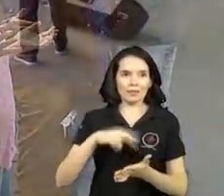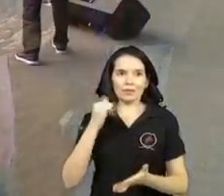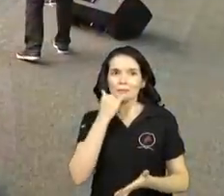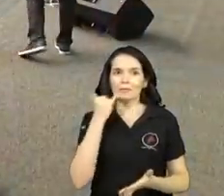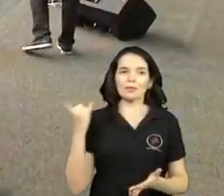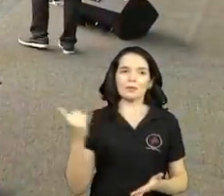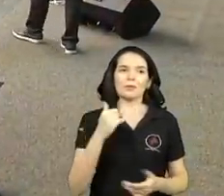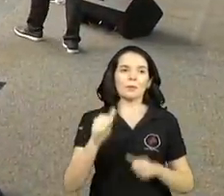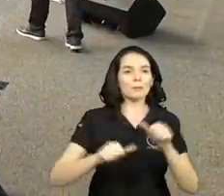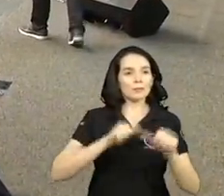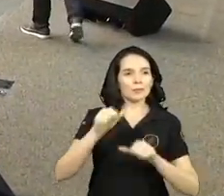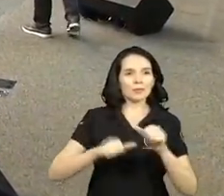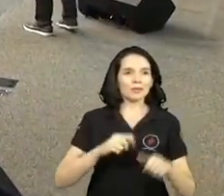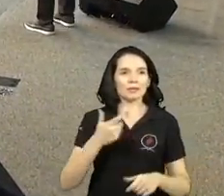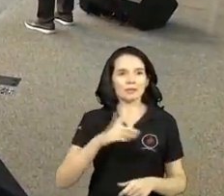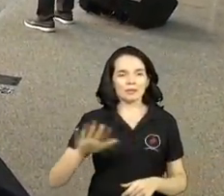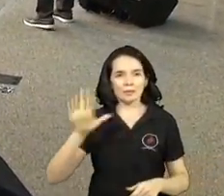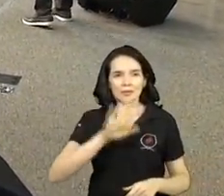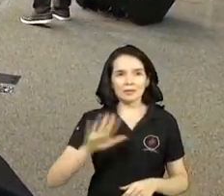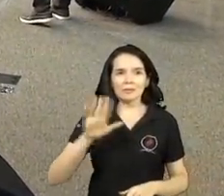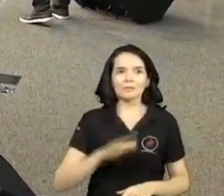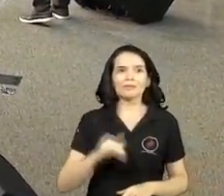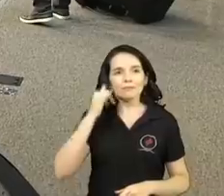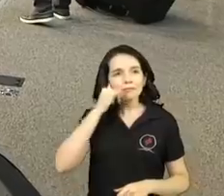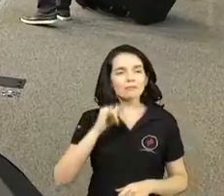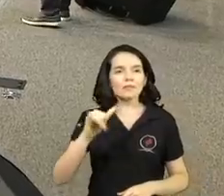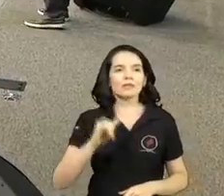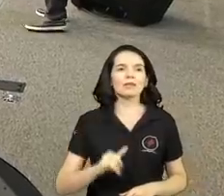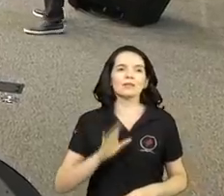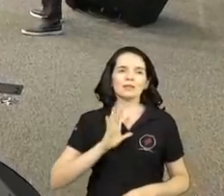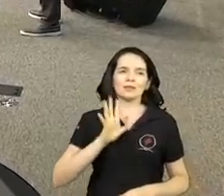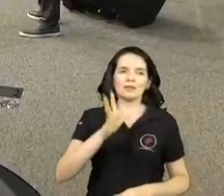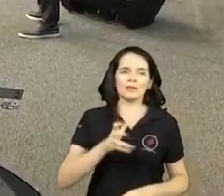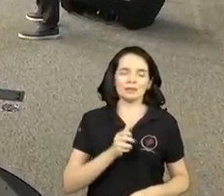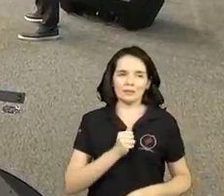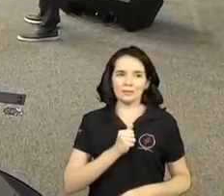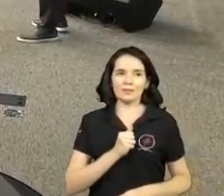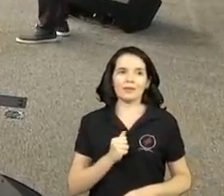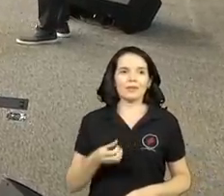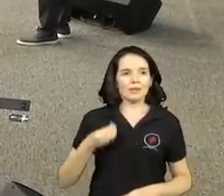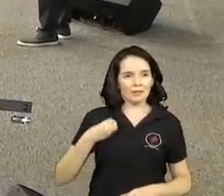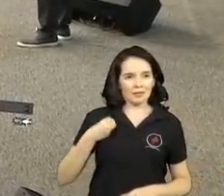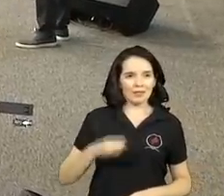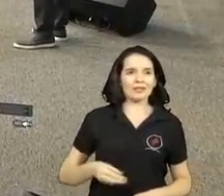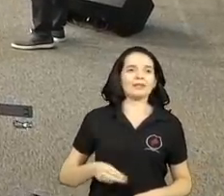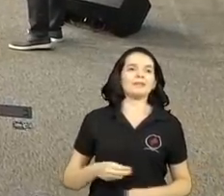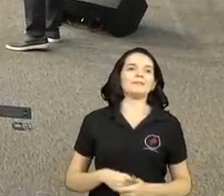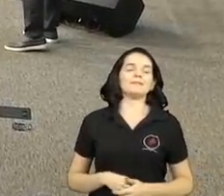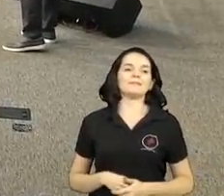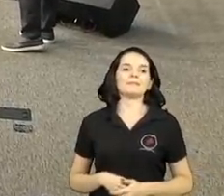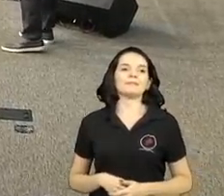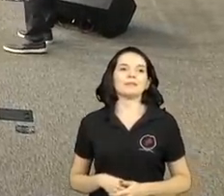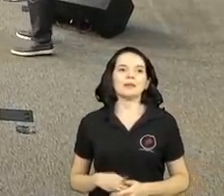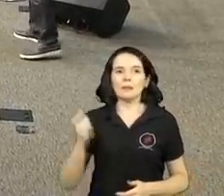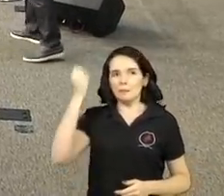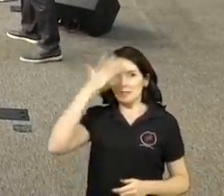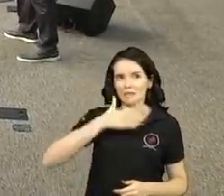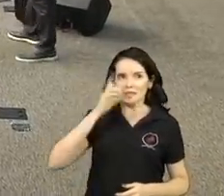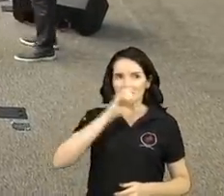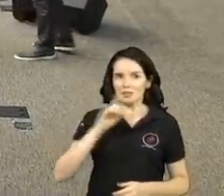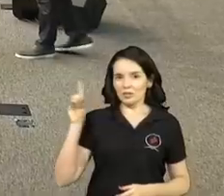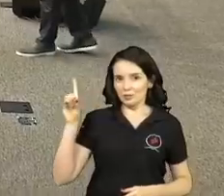as circunstâncias. Eu declaro salvação, vida abundante, presença de